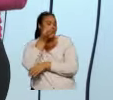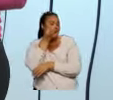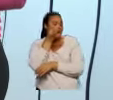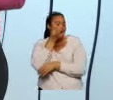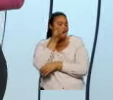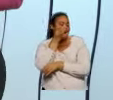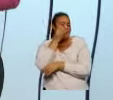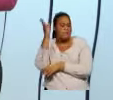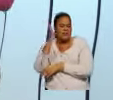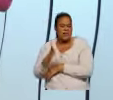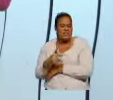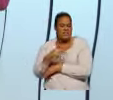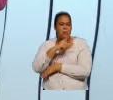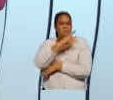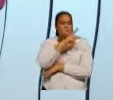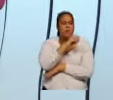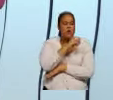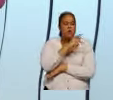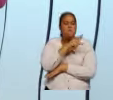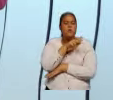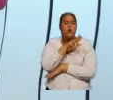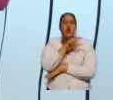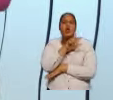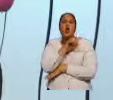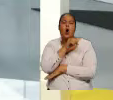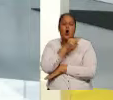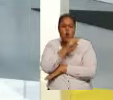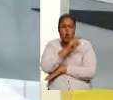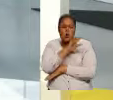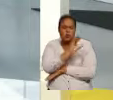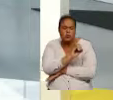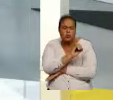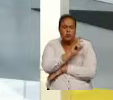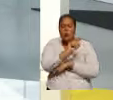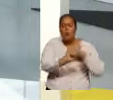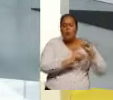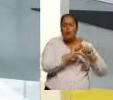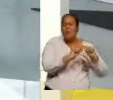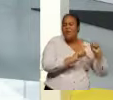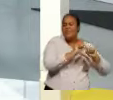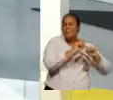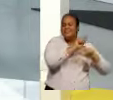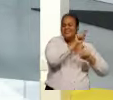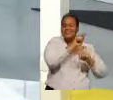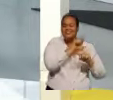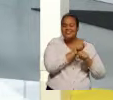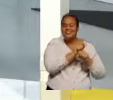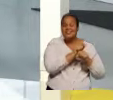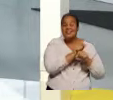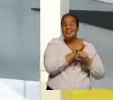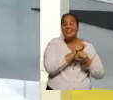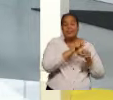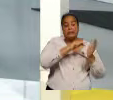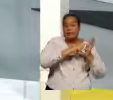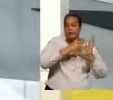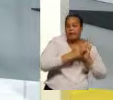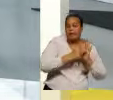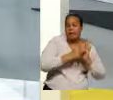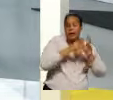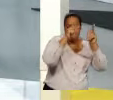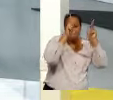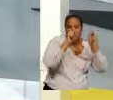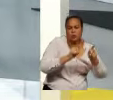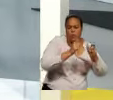populoso eu tô dizendo para você que o brasil é um país populoso porque ele tem um volume grande de